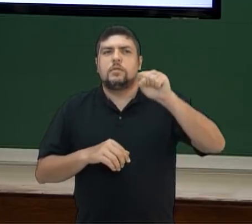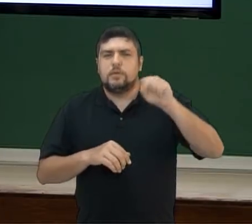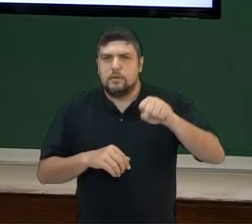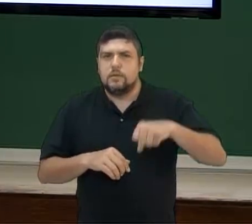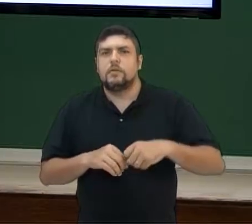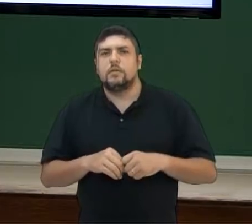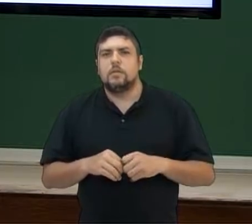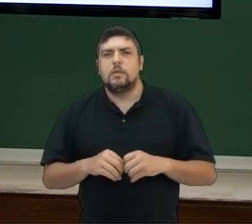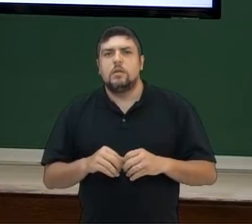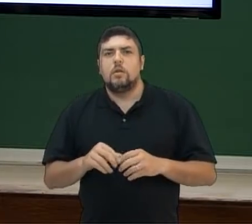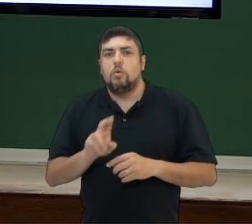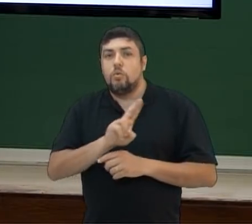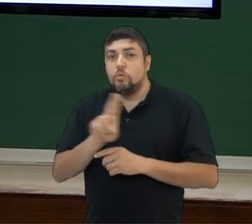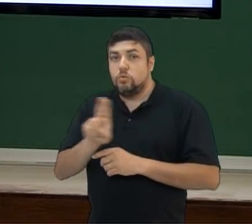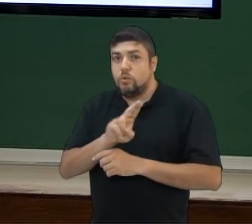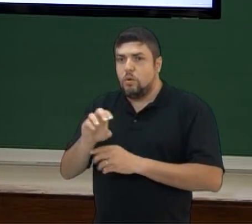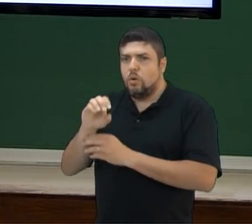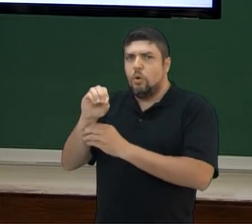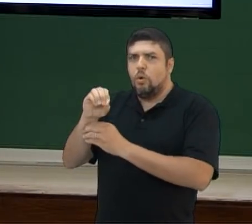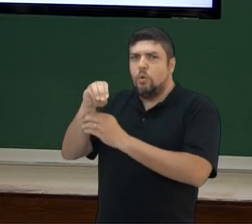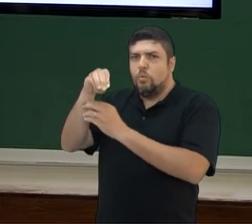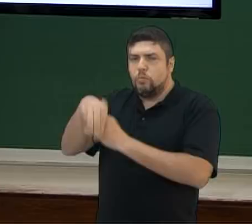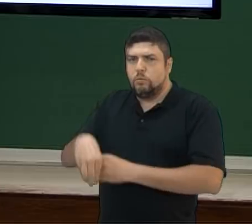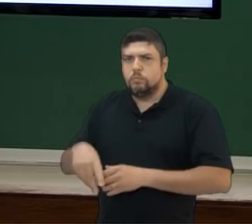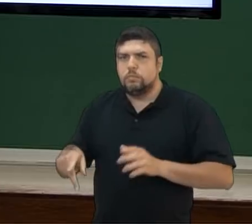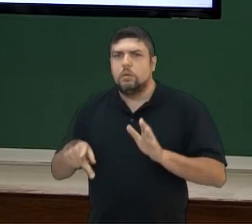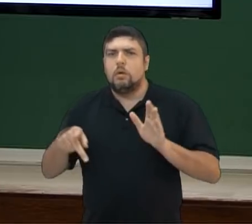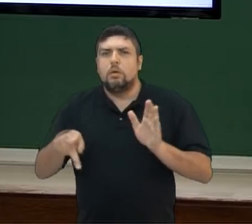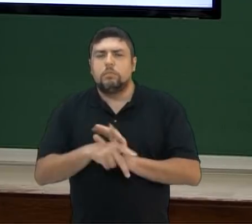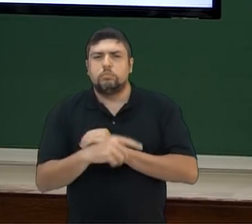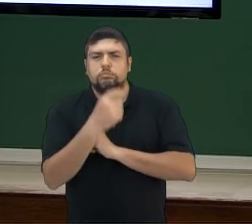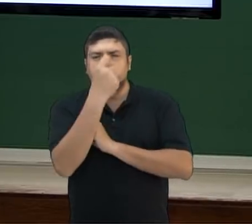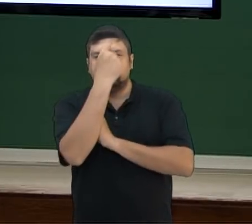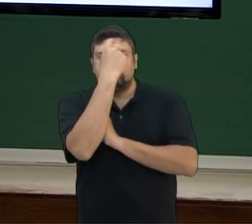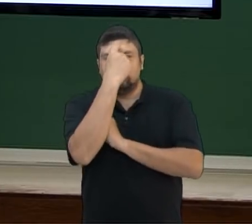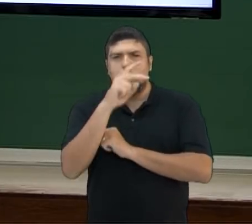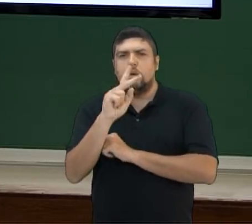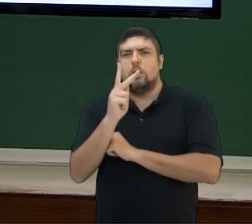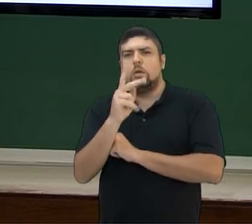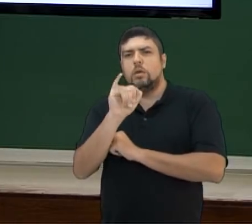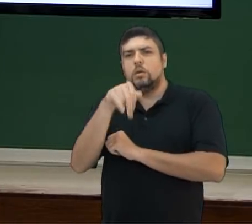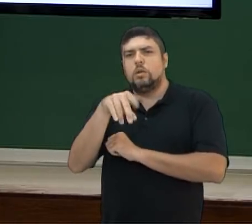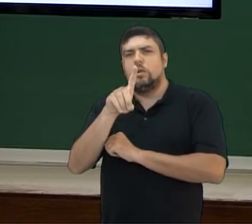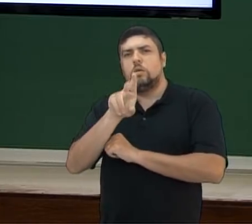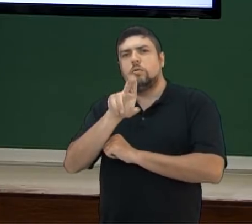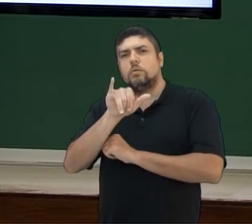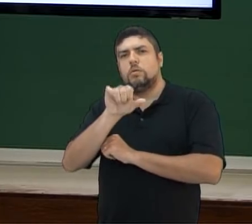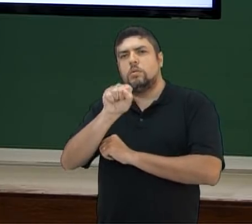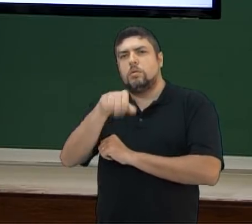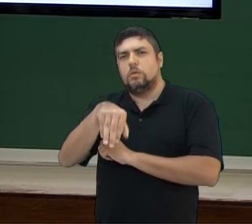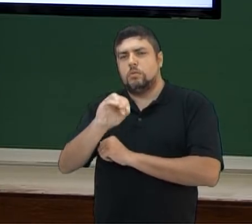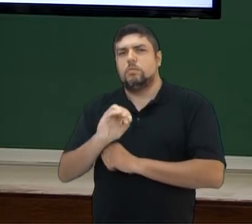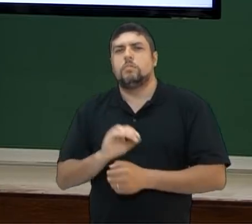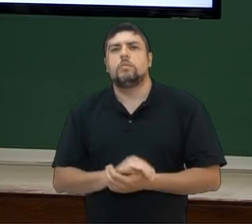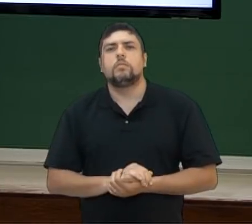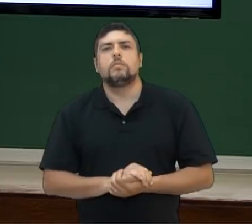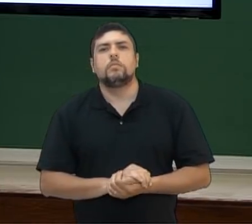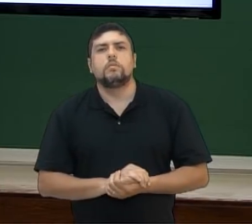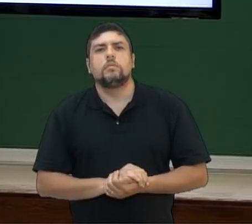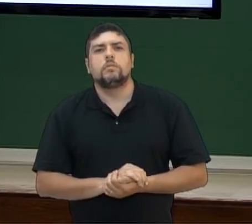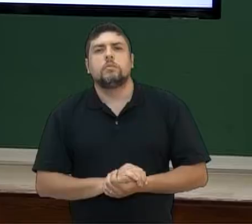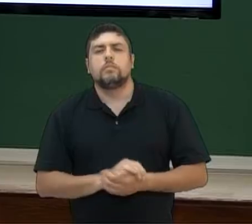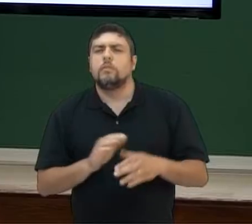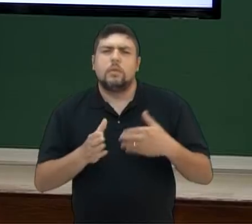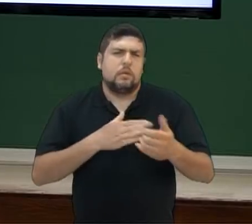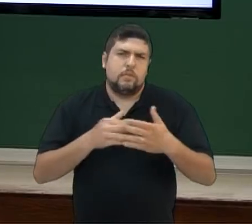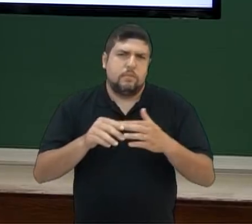o Om, o mais poderoso mantra do hinduísmo. E aí, se divertiram? Acertaram? Não importa o que você